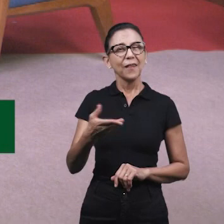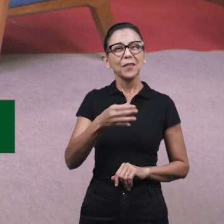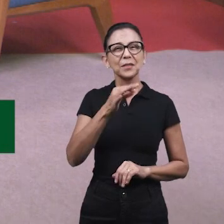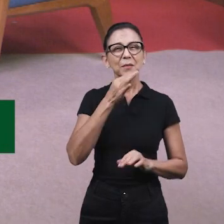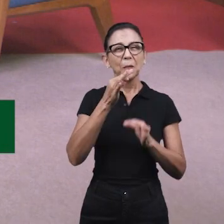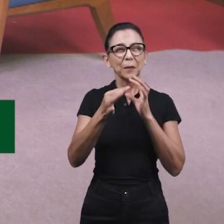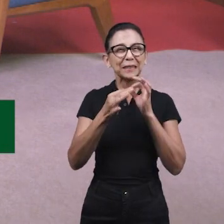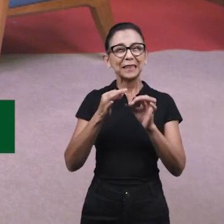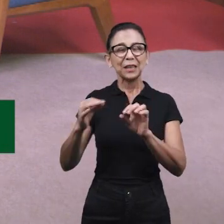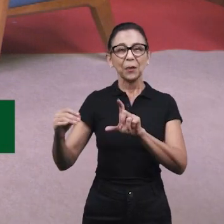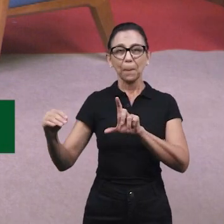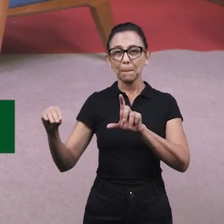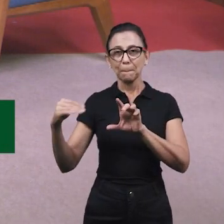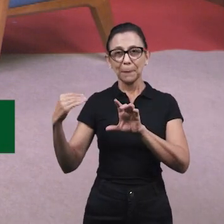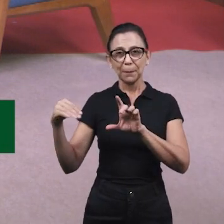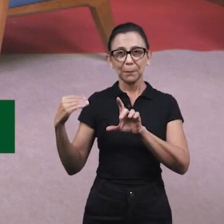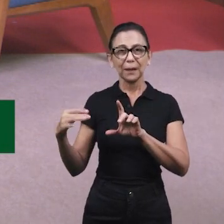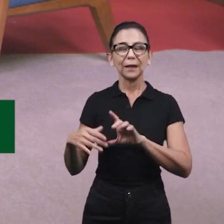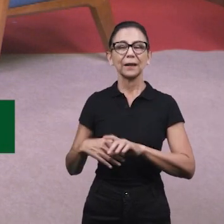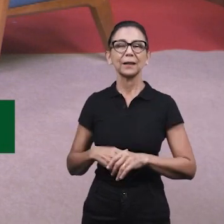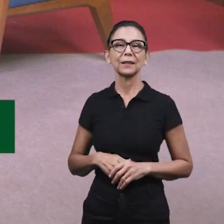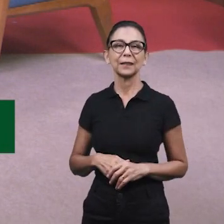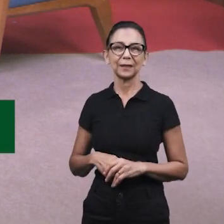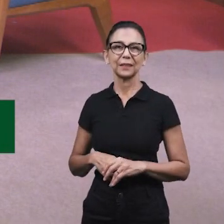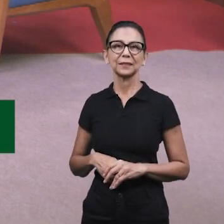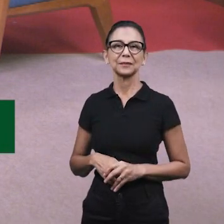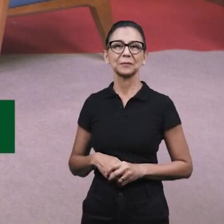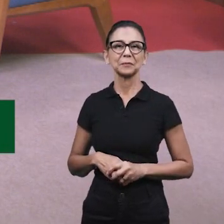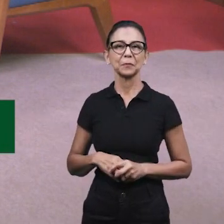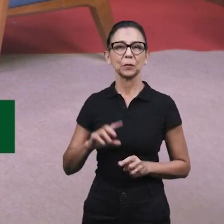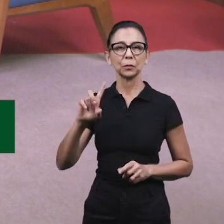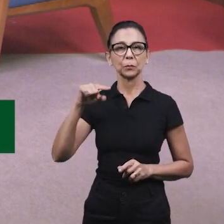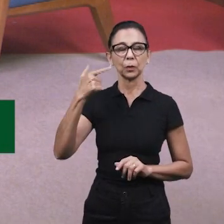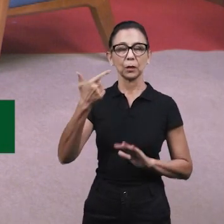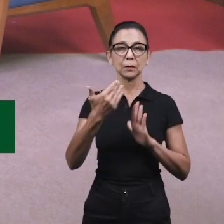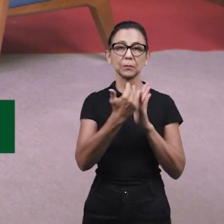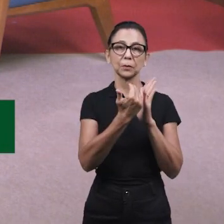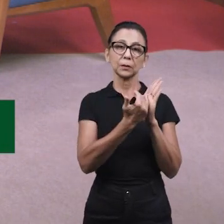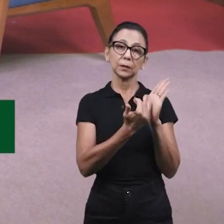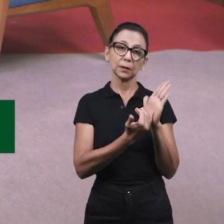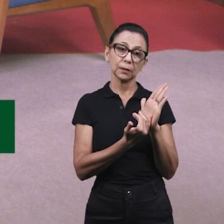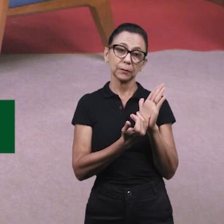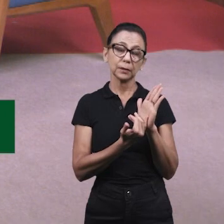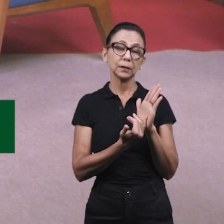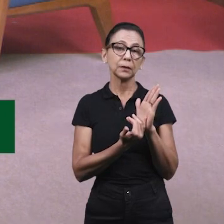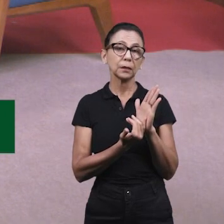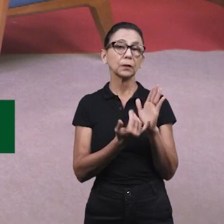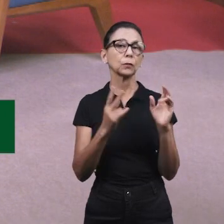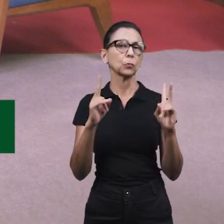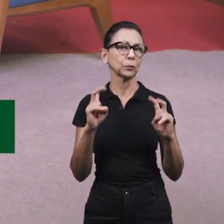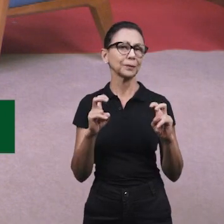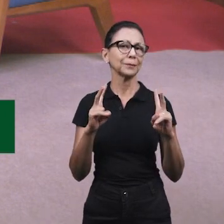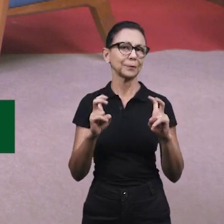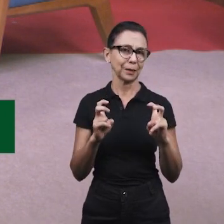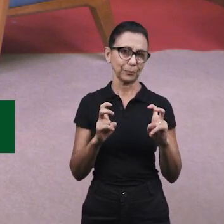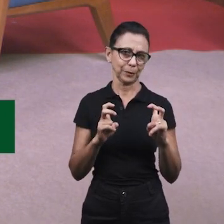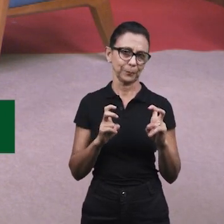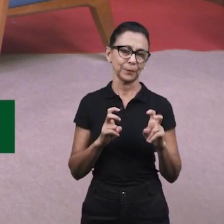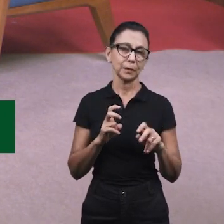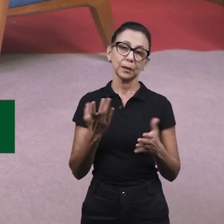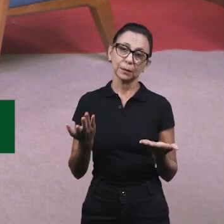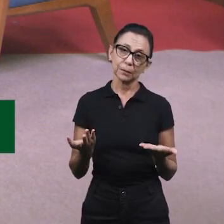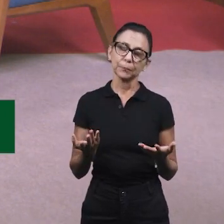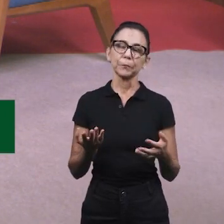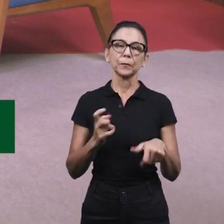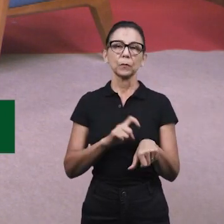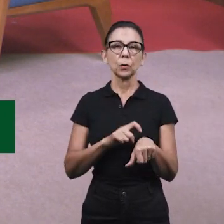a sua participação para o próximo programa. Nós vamos abordar um tema no próximo programa, e se você apontar o QR Code, ou quando você